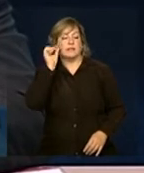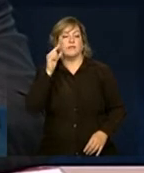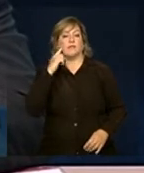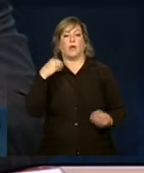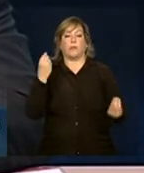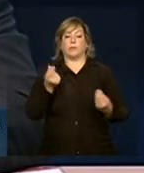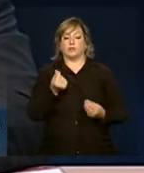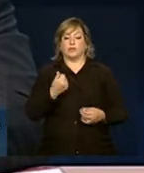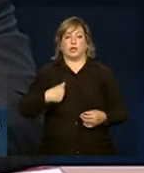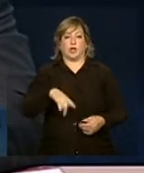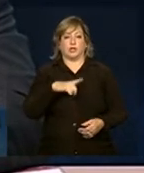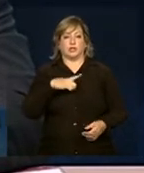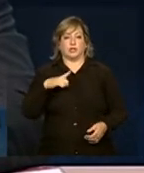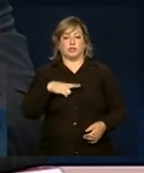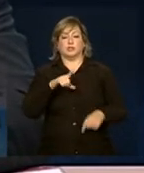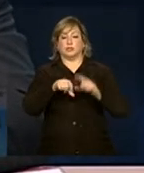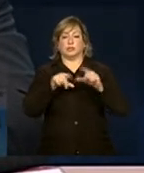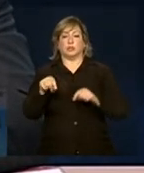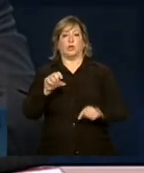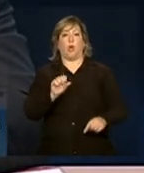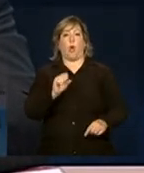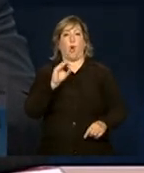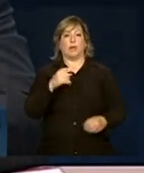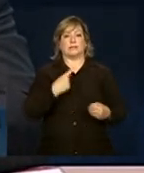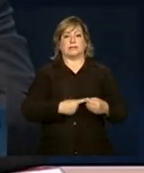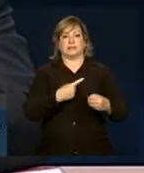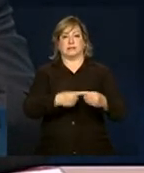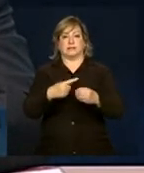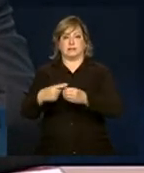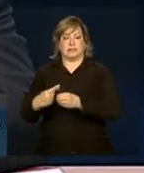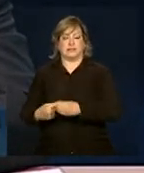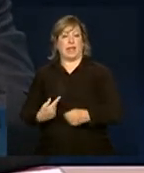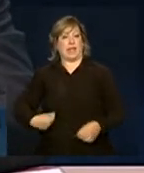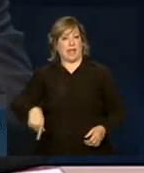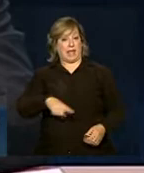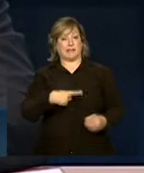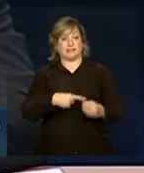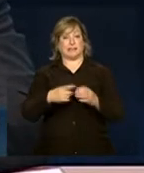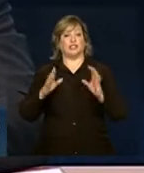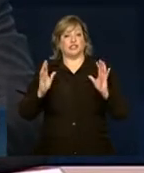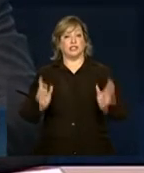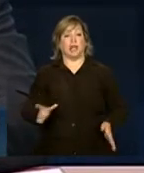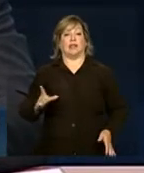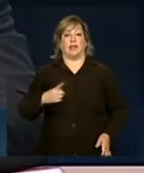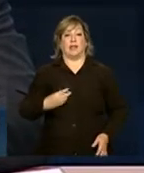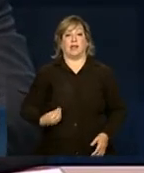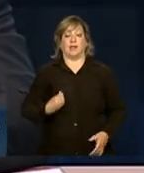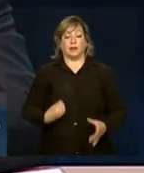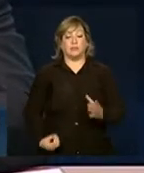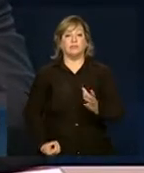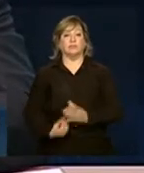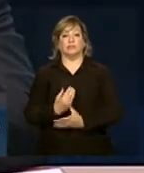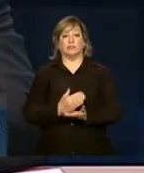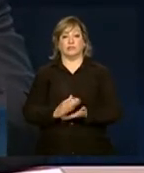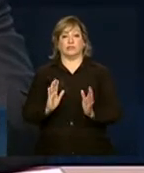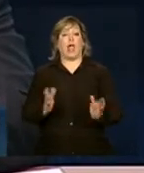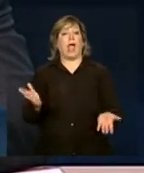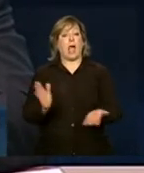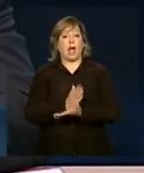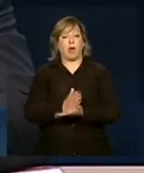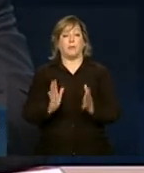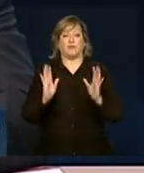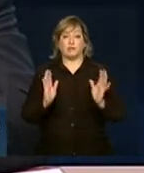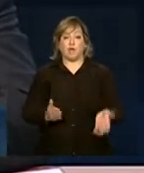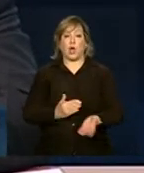temos e selecionamos 80 cidades que as sociedades já estão em fase de implantação algumas inclusive já